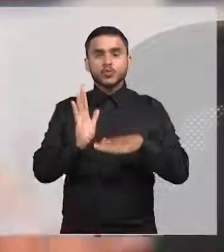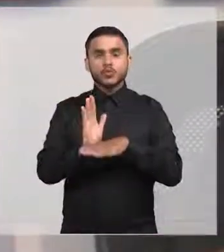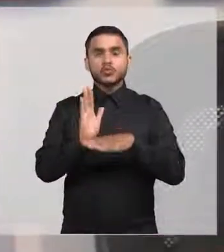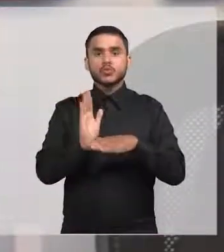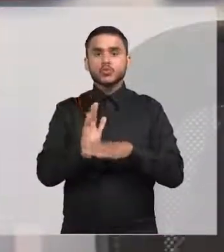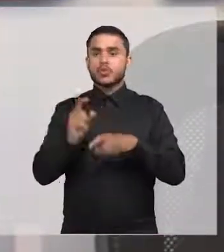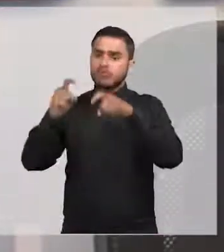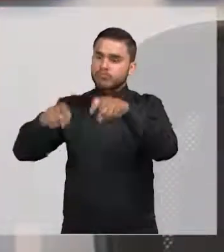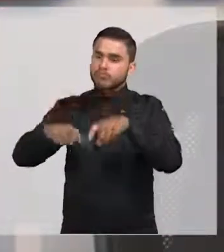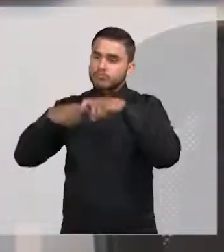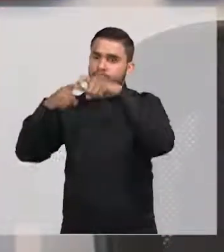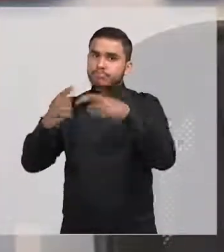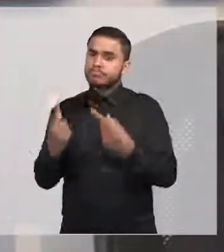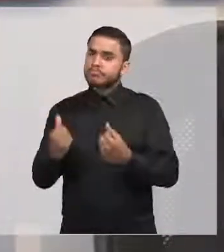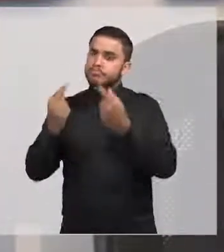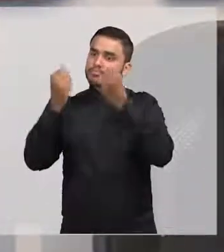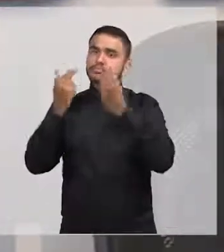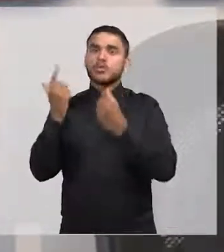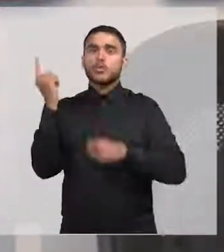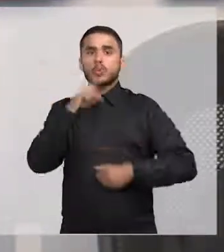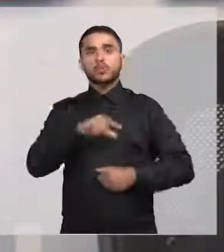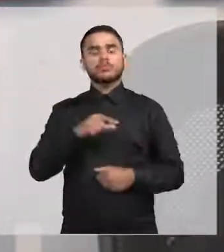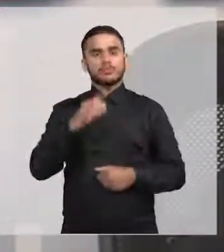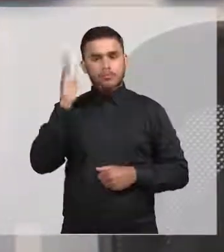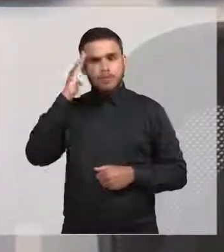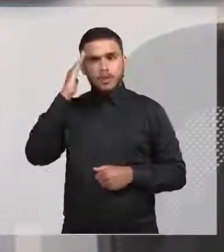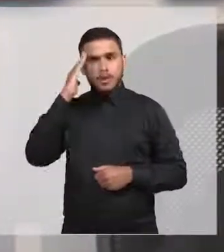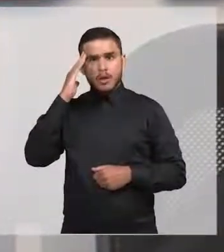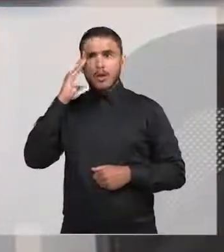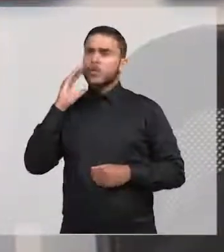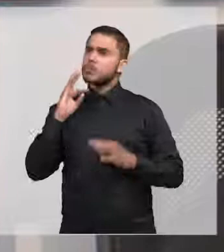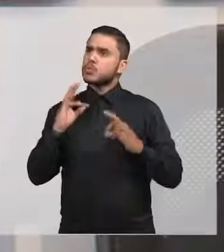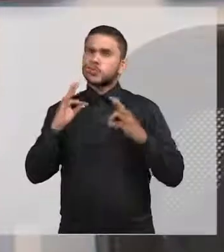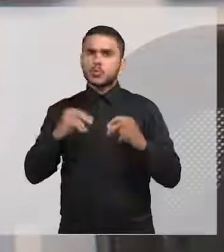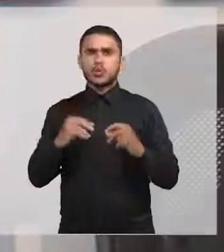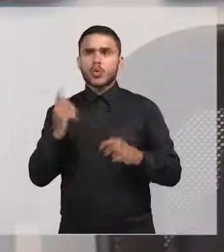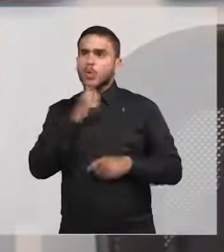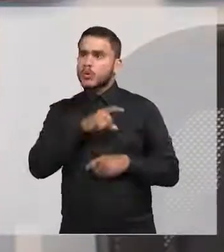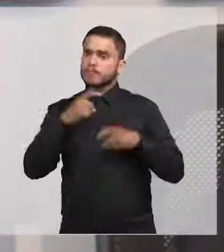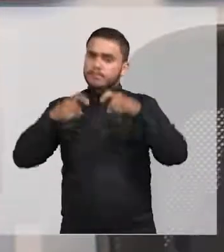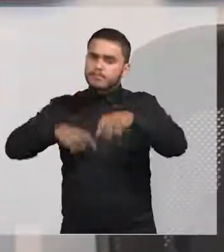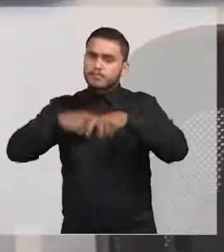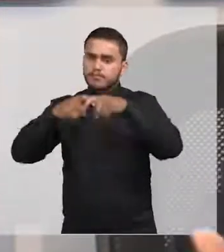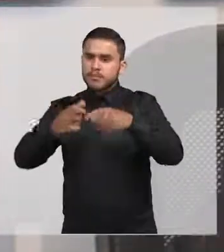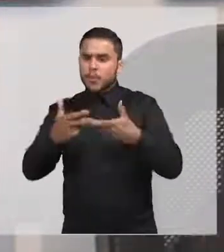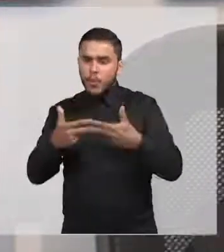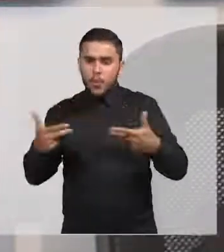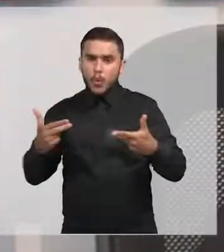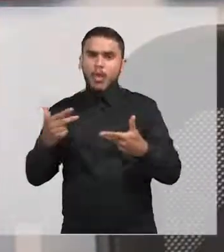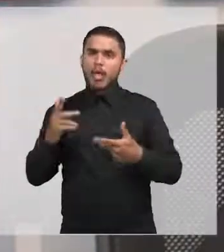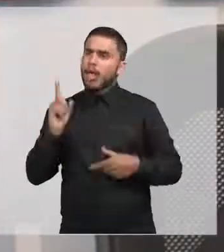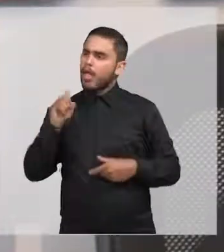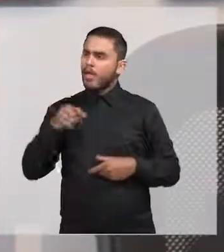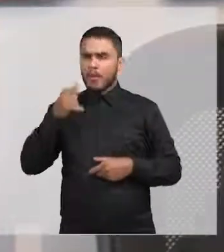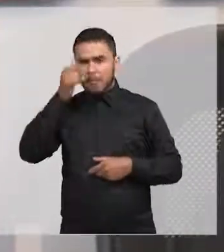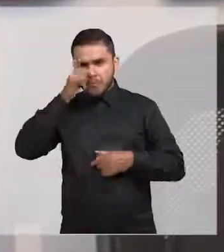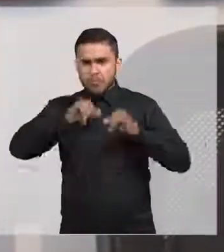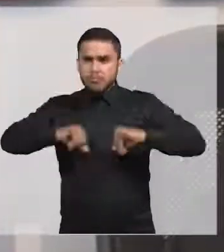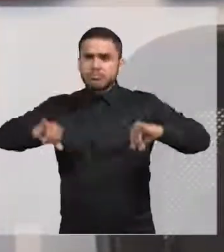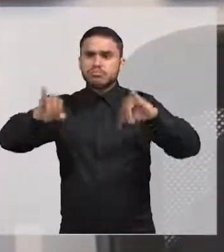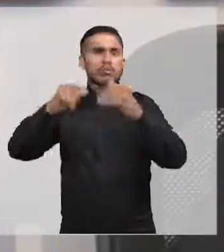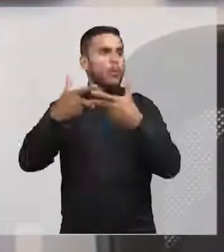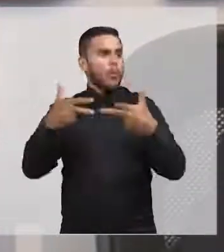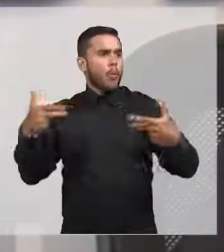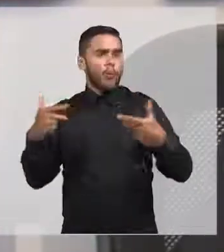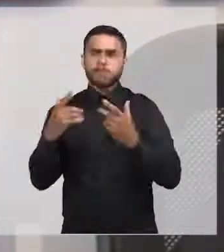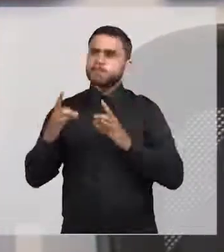é o agronegócio, que ele é um motor da nossa economia hoje. E fora, também,